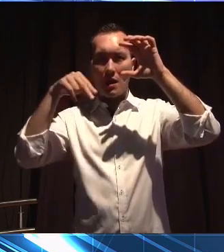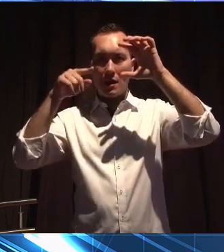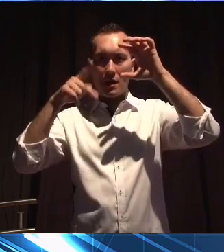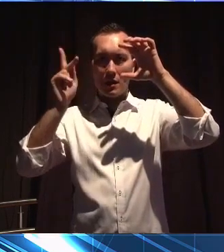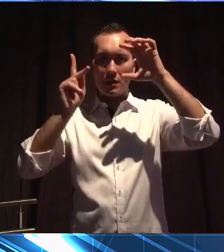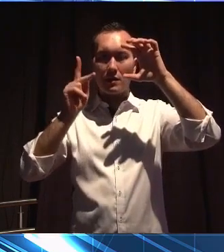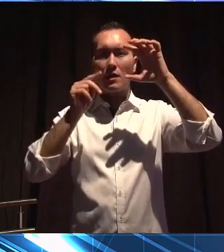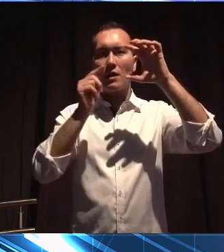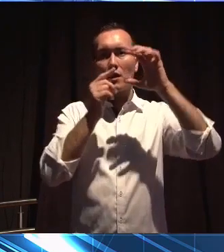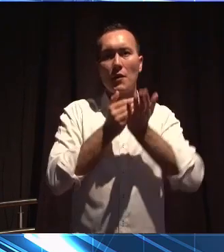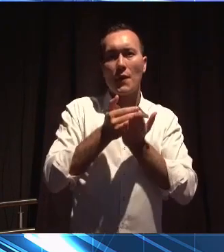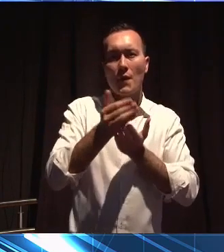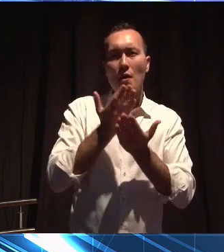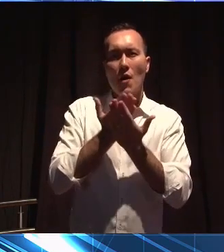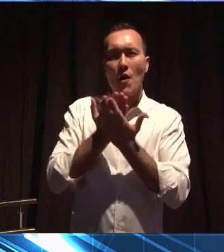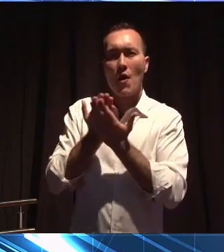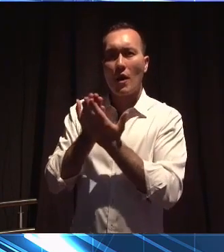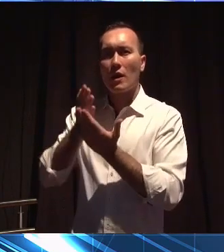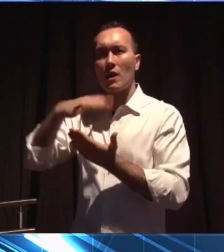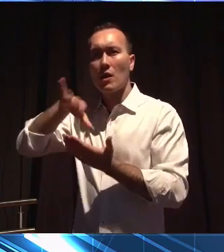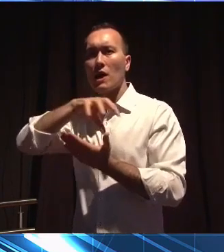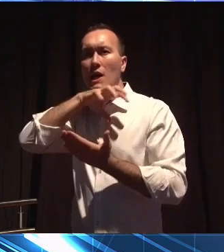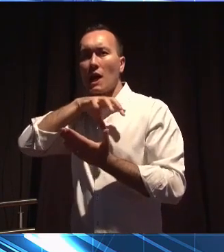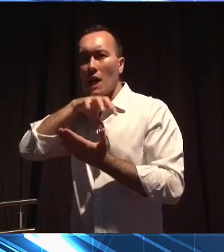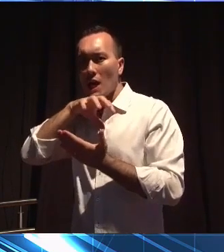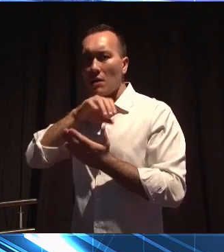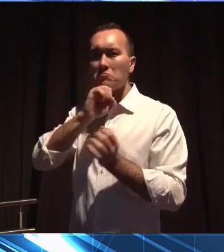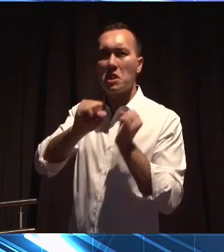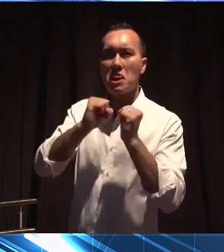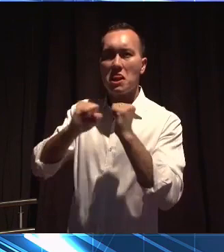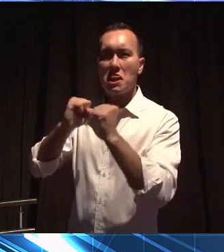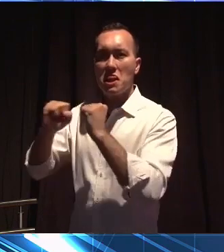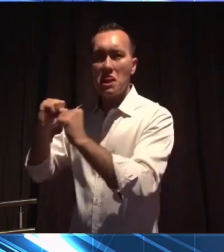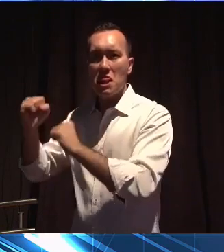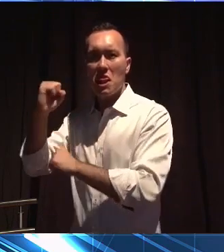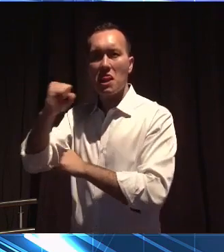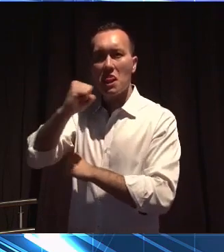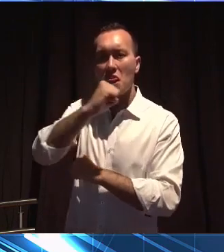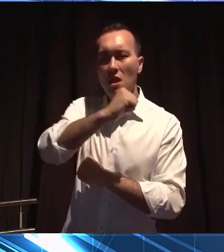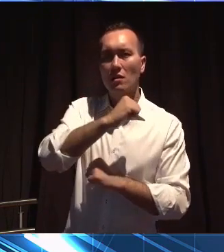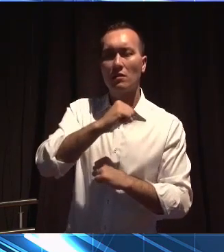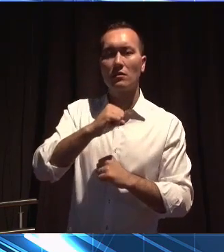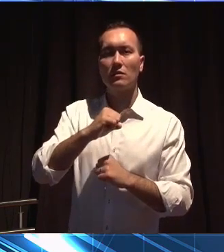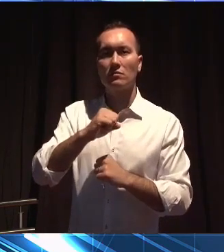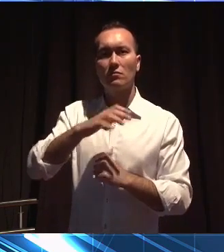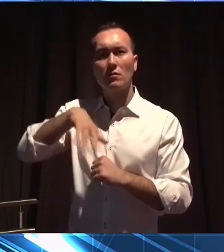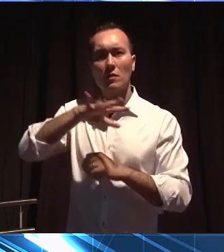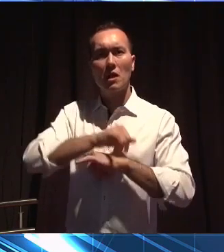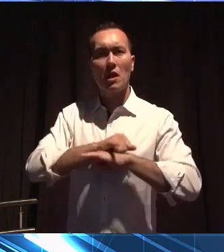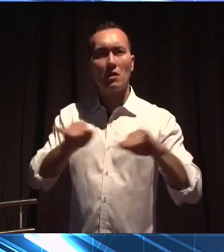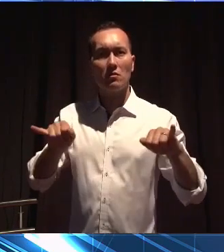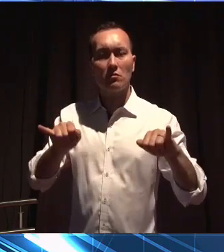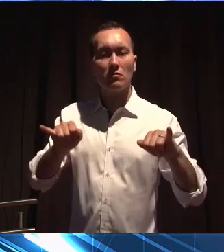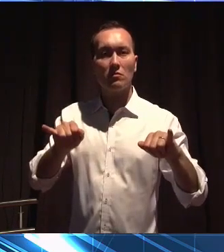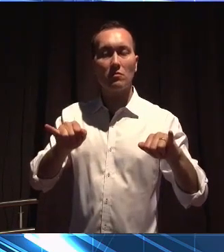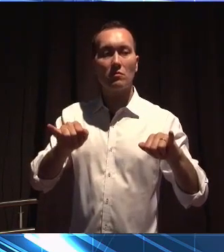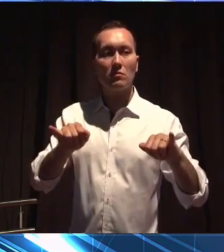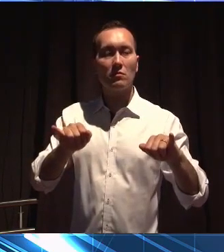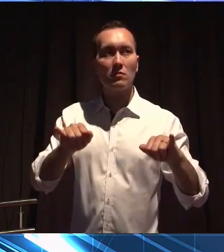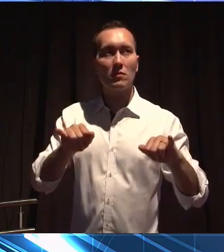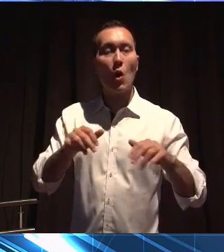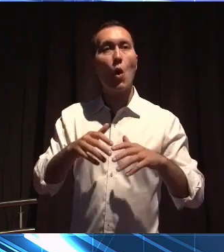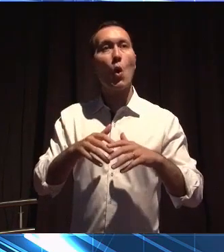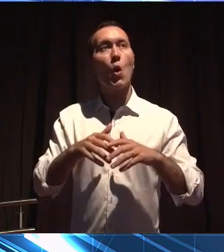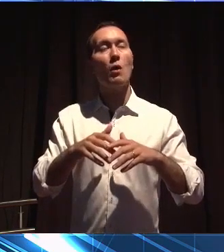humanos, que mais de 1.500 animais foram sacrificados em testes, etc. Essa notícia recente saiu há 3 dias. Ou então vem